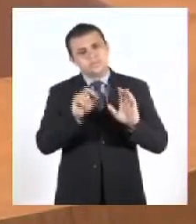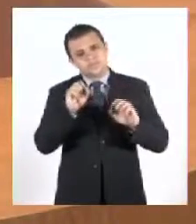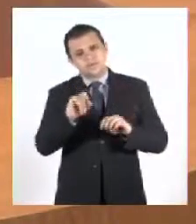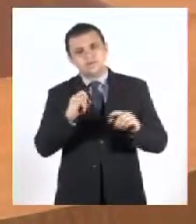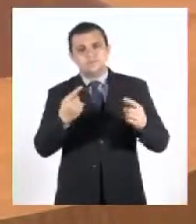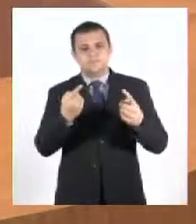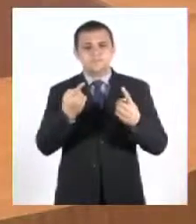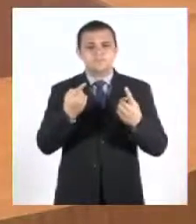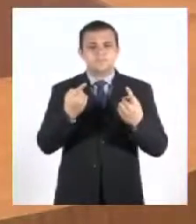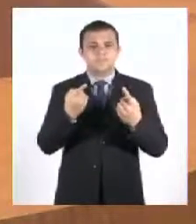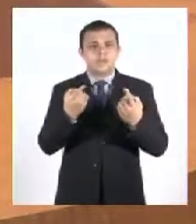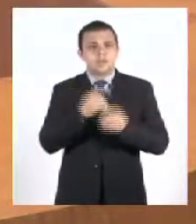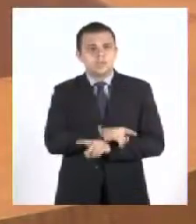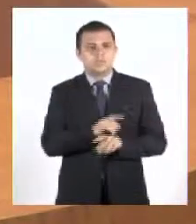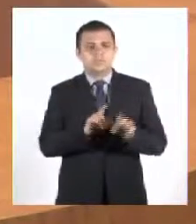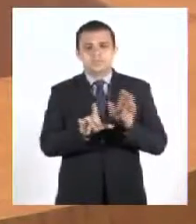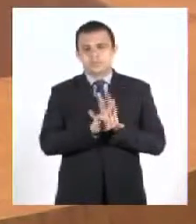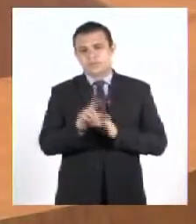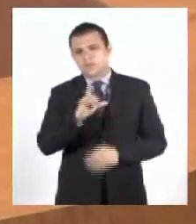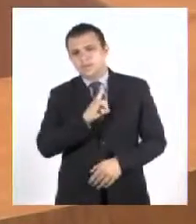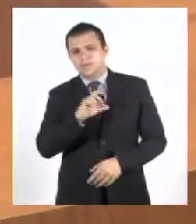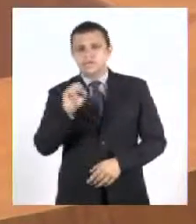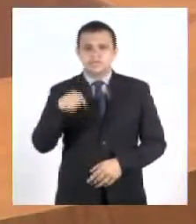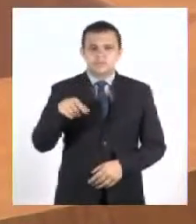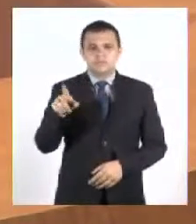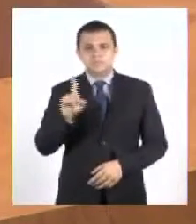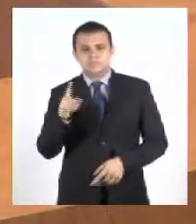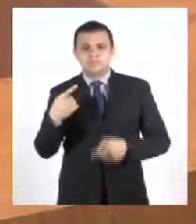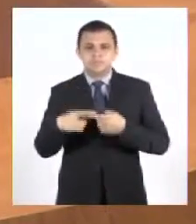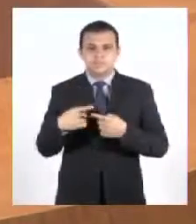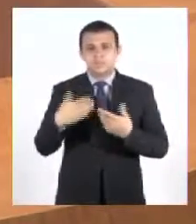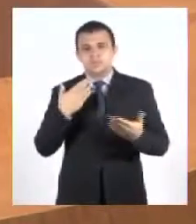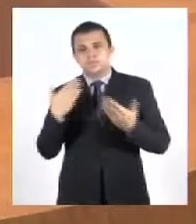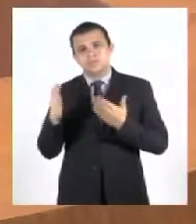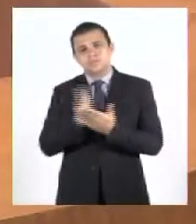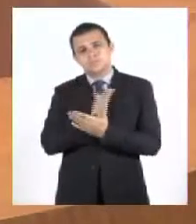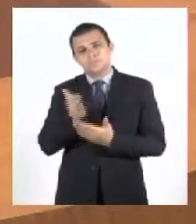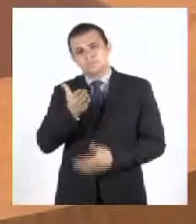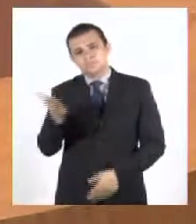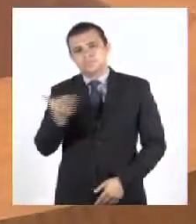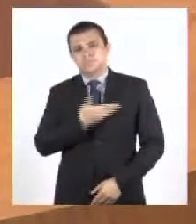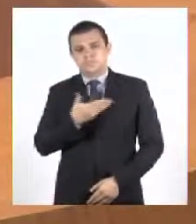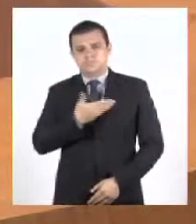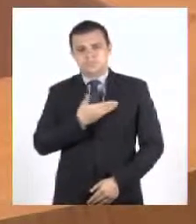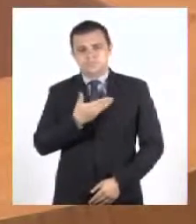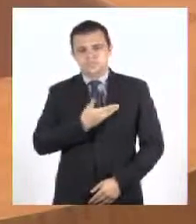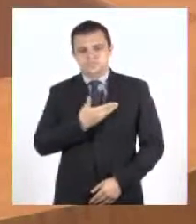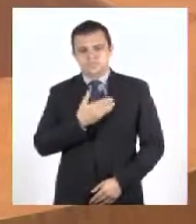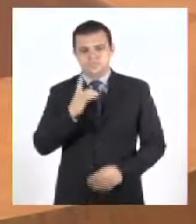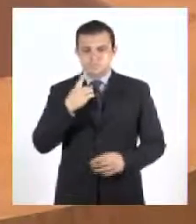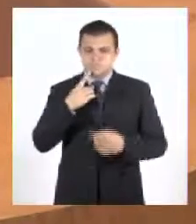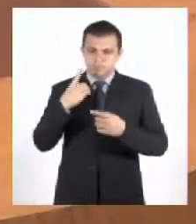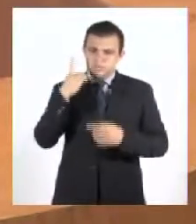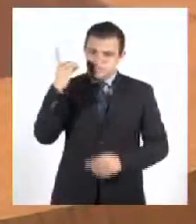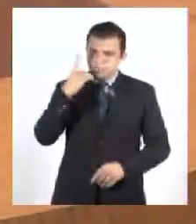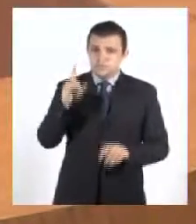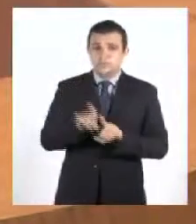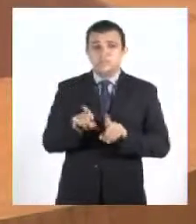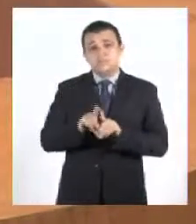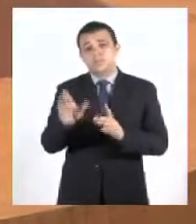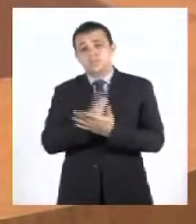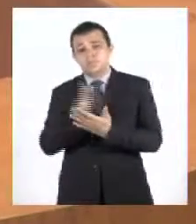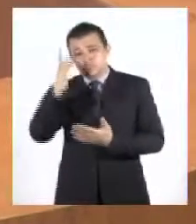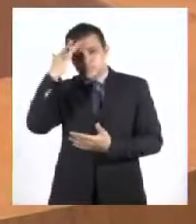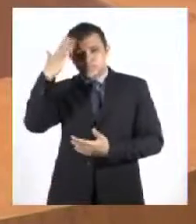inconstitucional. Devido a algumas conversas de bastidores que tive com alguns colegas e até mesmo com alguns